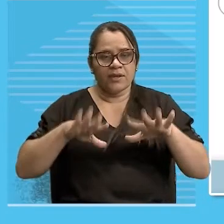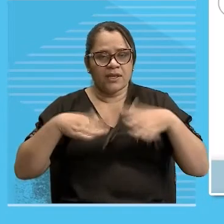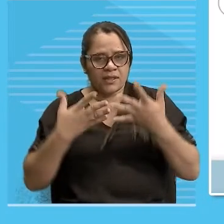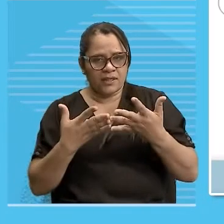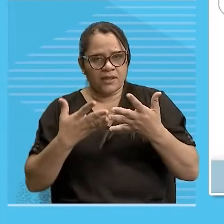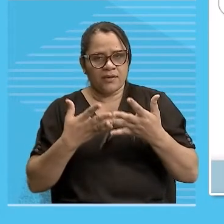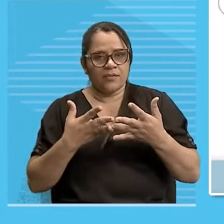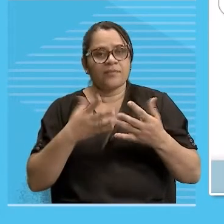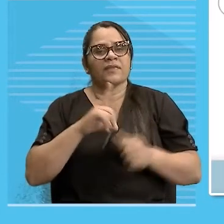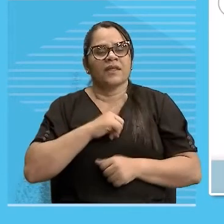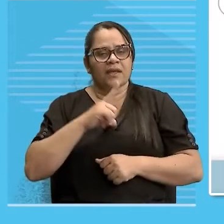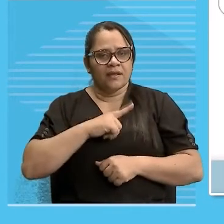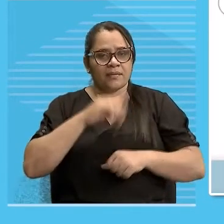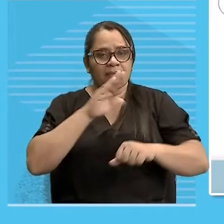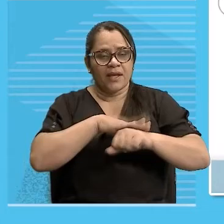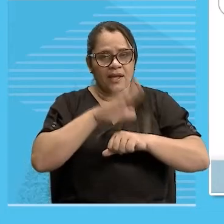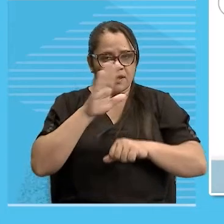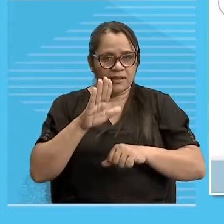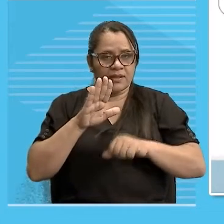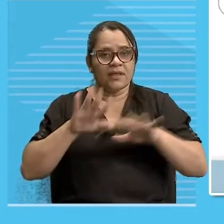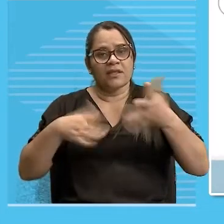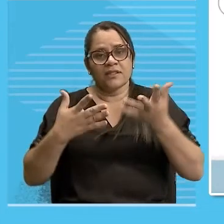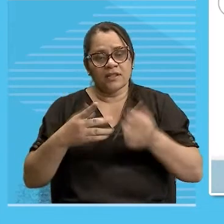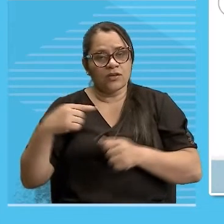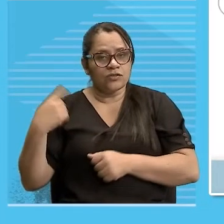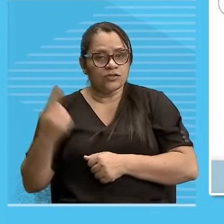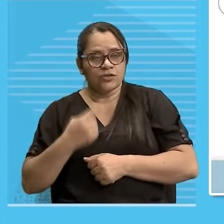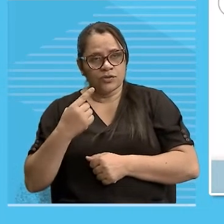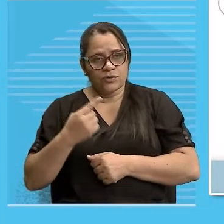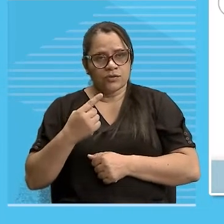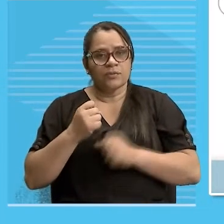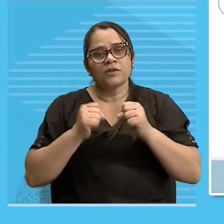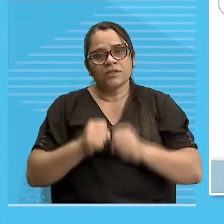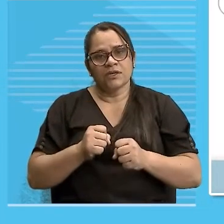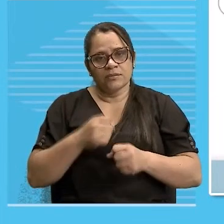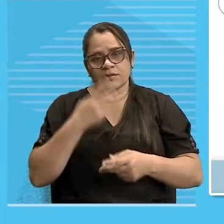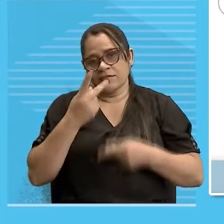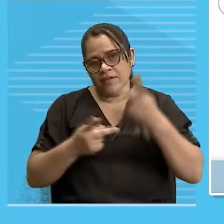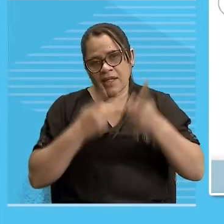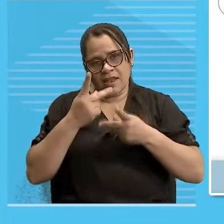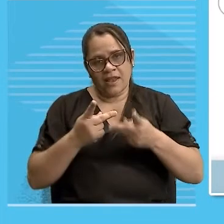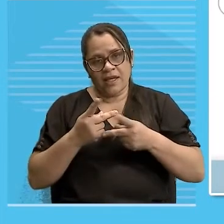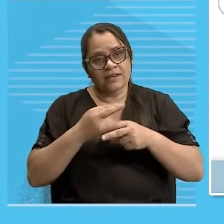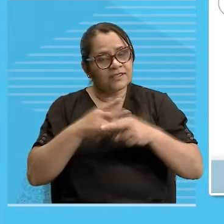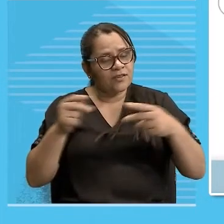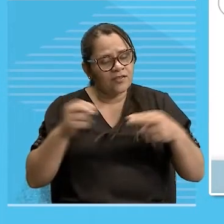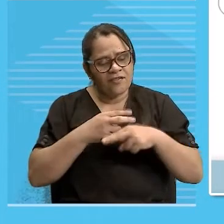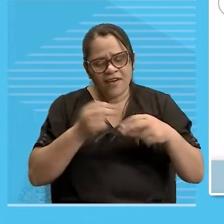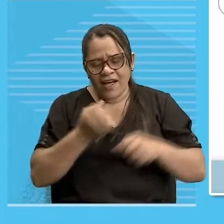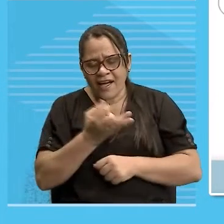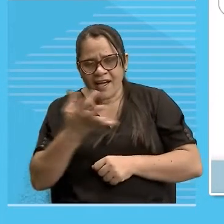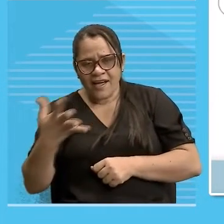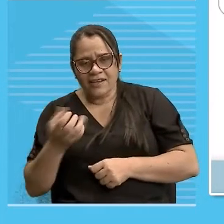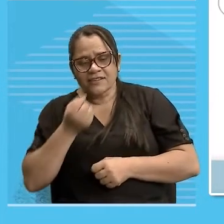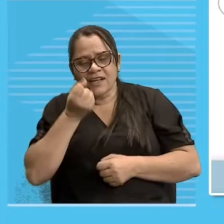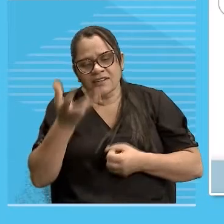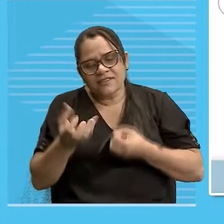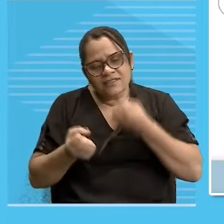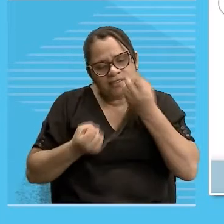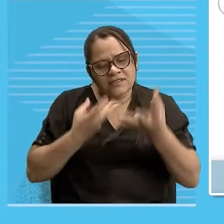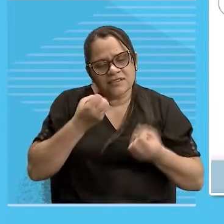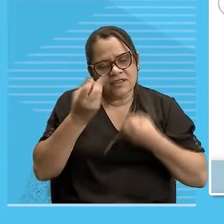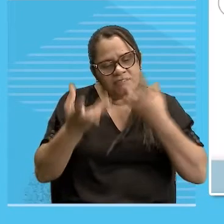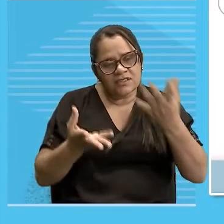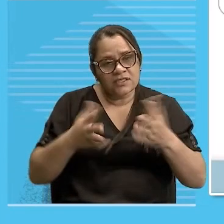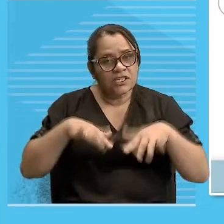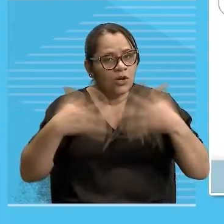tem mais, né? Então, a gente pode dizer que são incontáveis as interjeições, porque, assim, eu não consigo listar